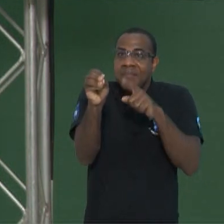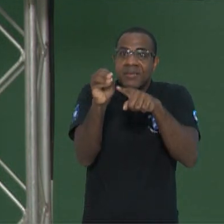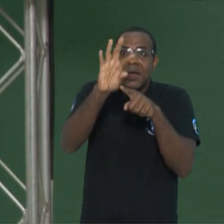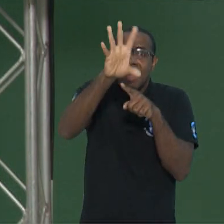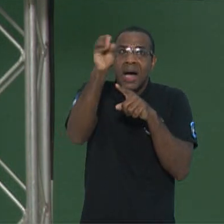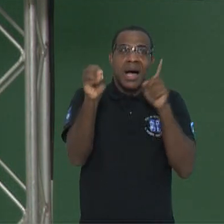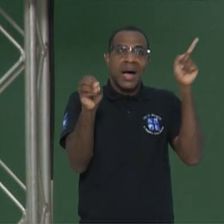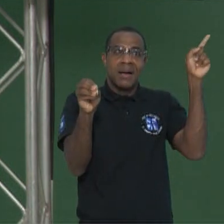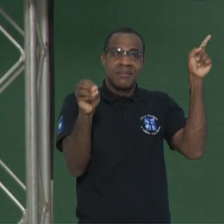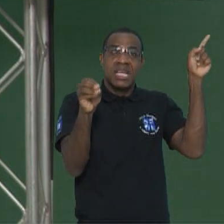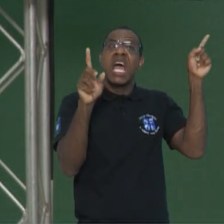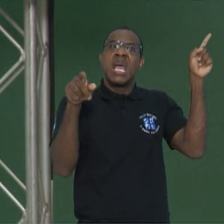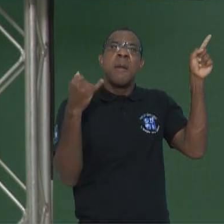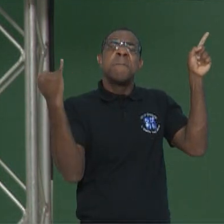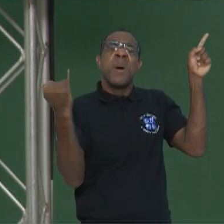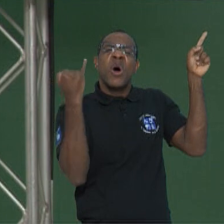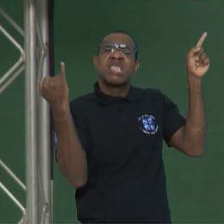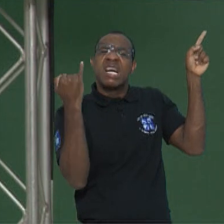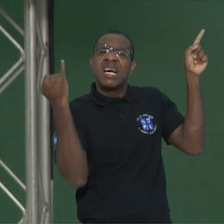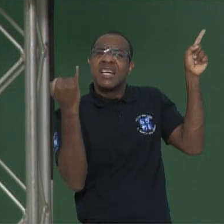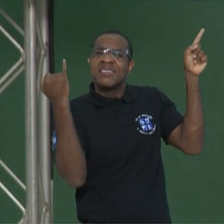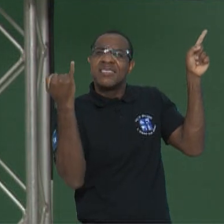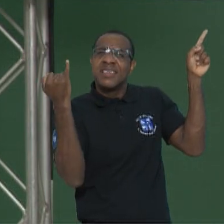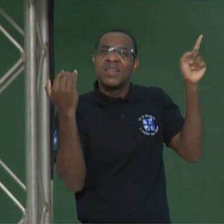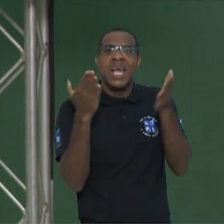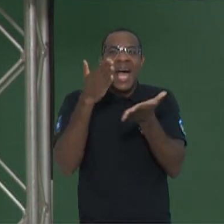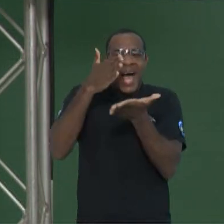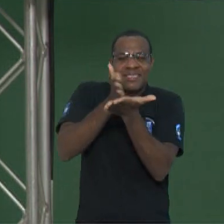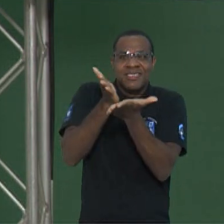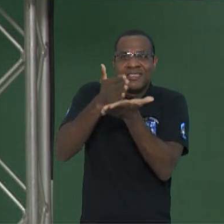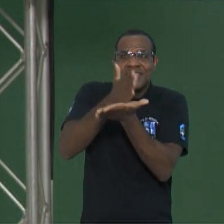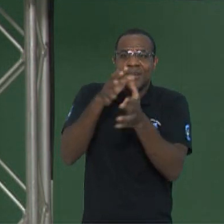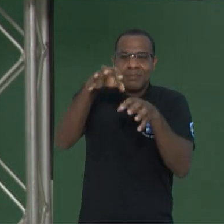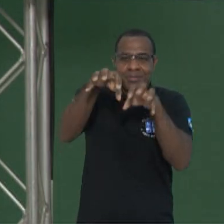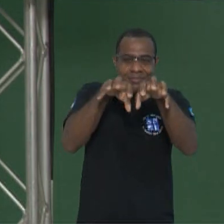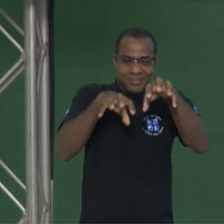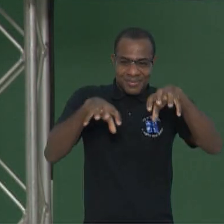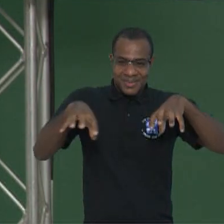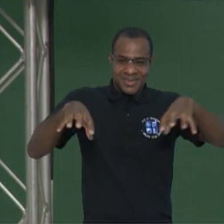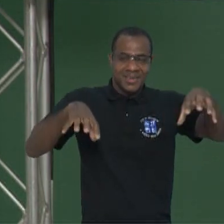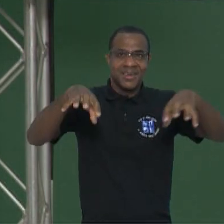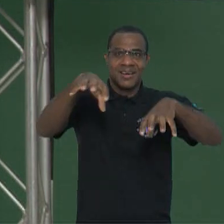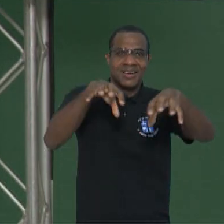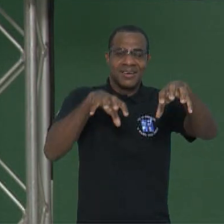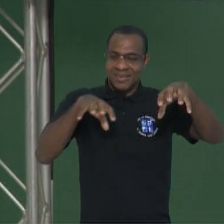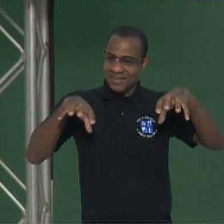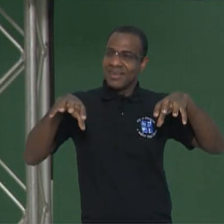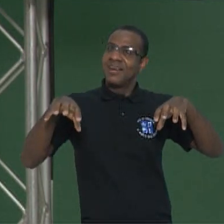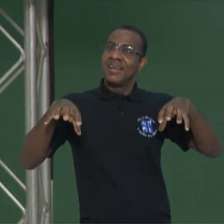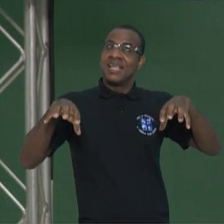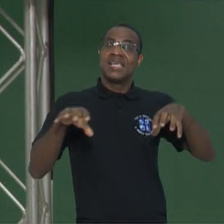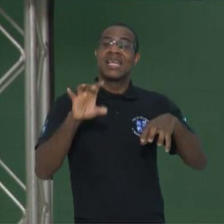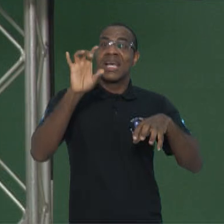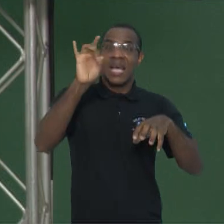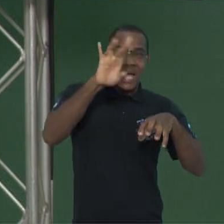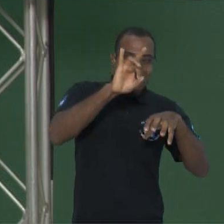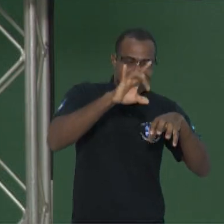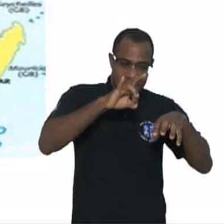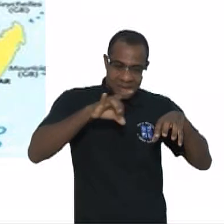extremamente importante, que foi a divisão da África em partes, né? E cada uma dessas